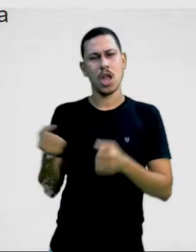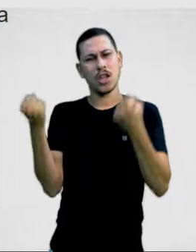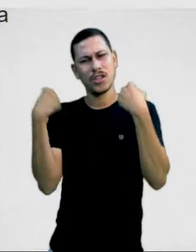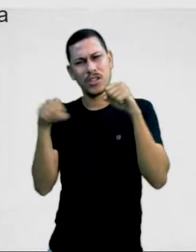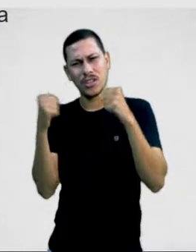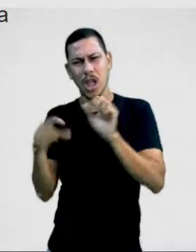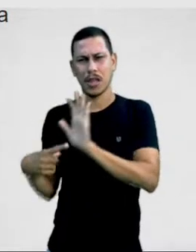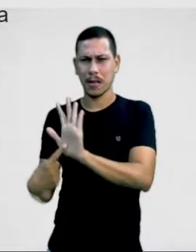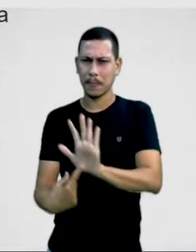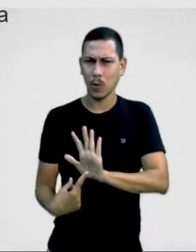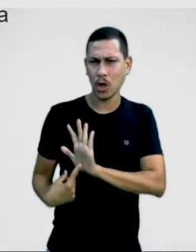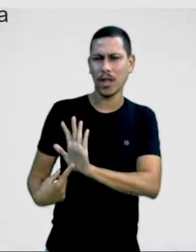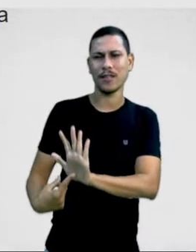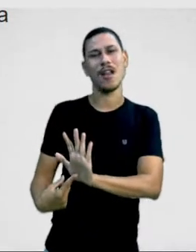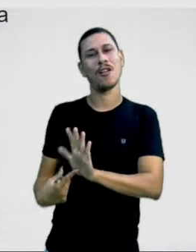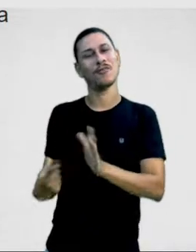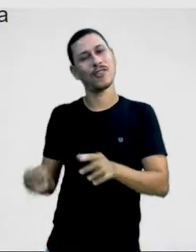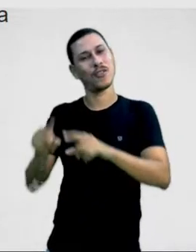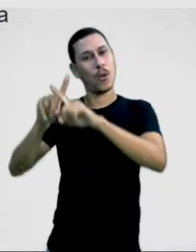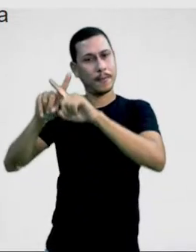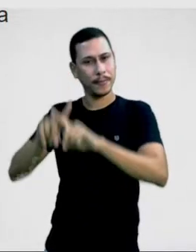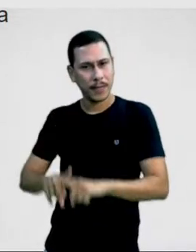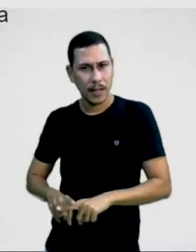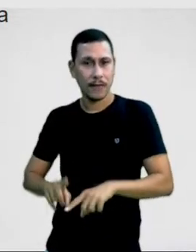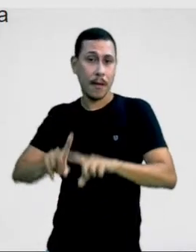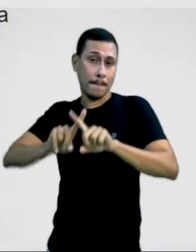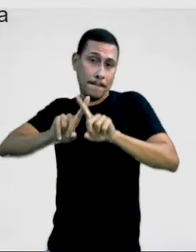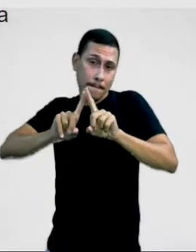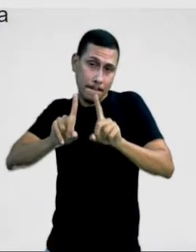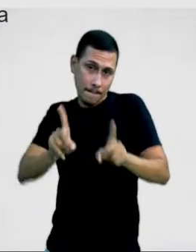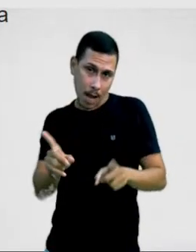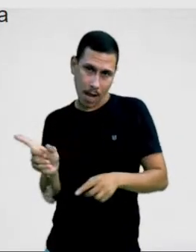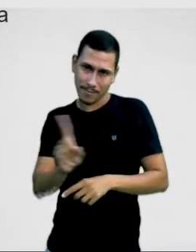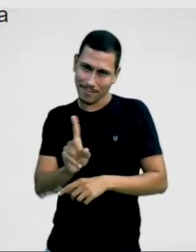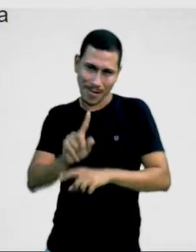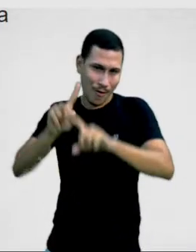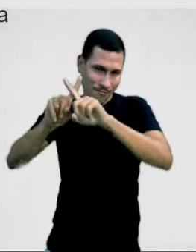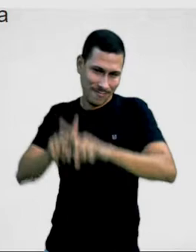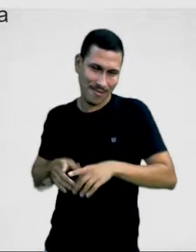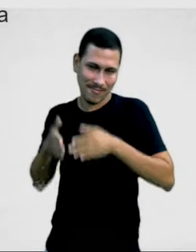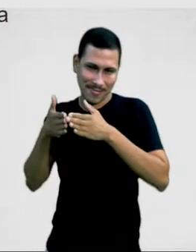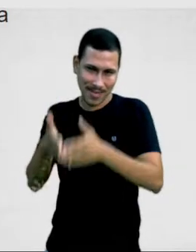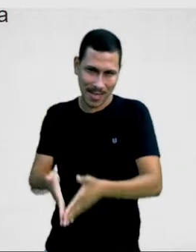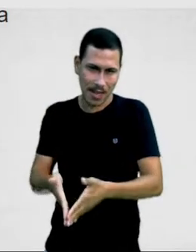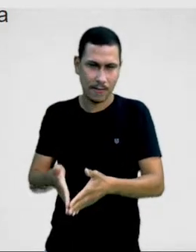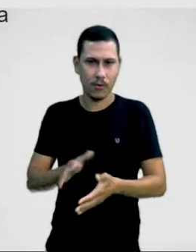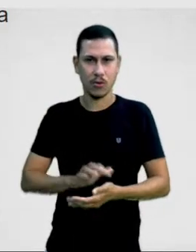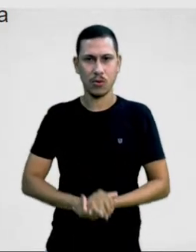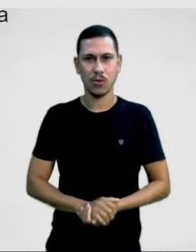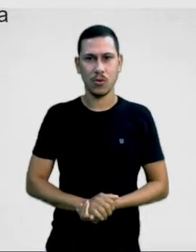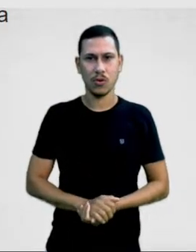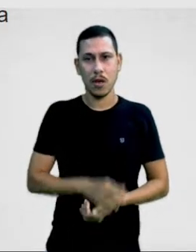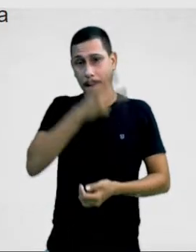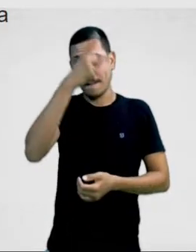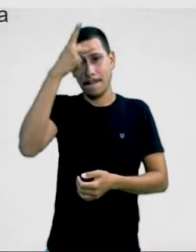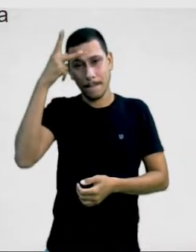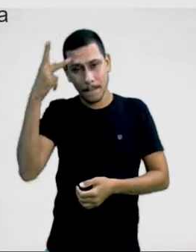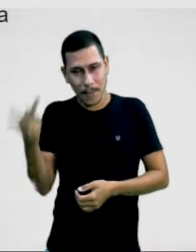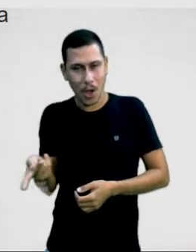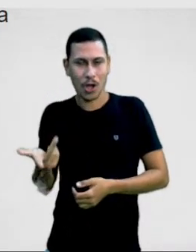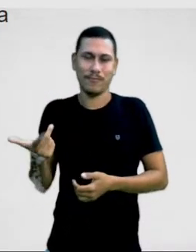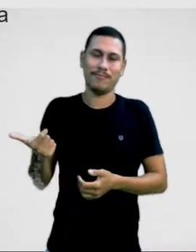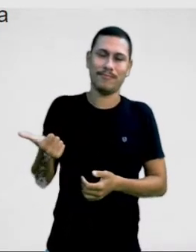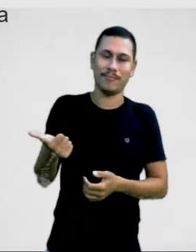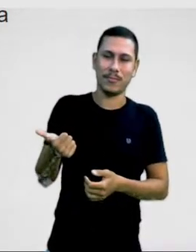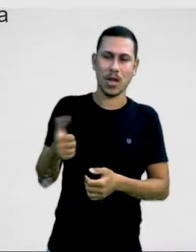demonstração, que são as ginásticas competitivas, mas não no contexto de competição especificamente, onde os atletas ali, os